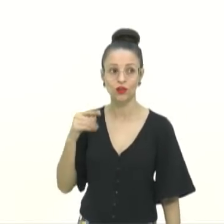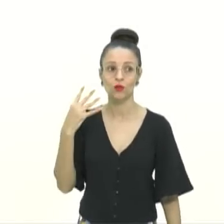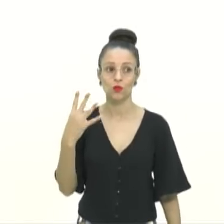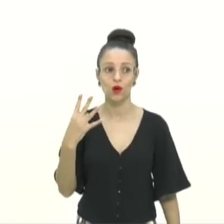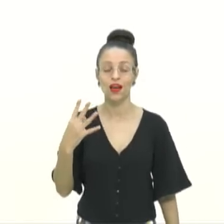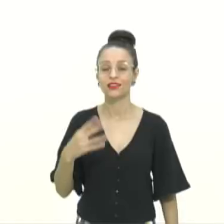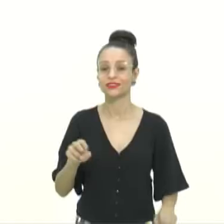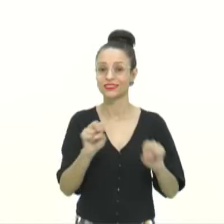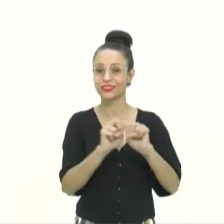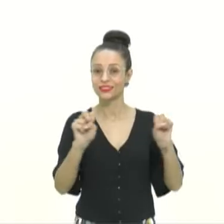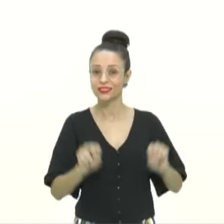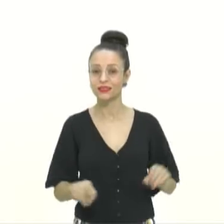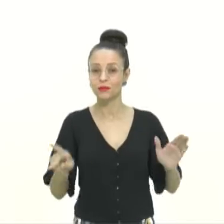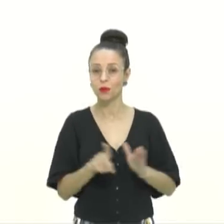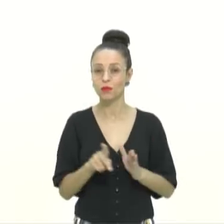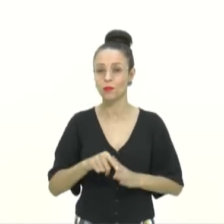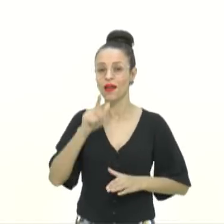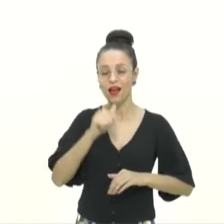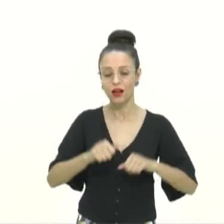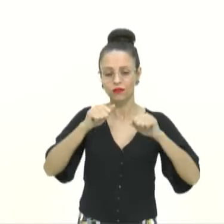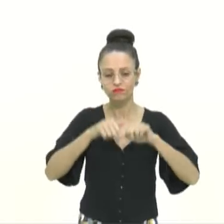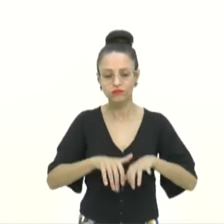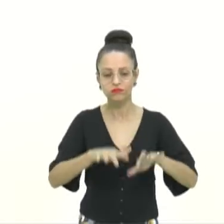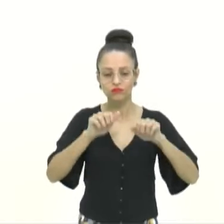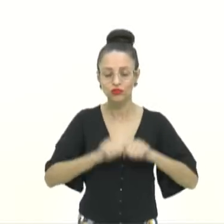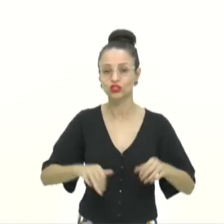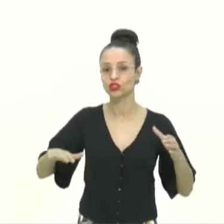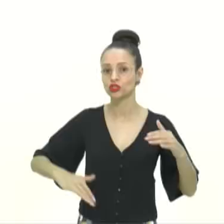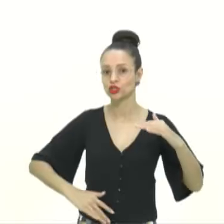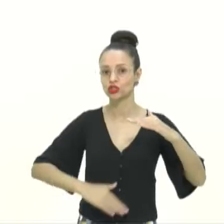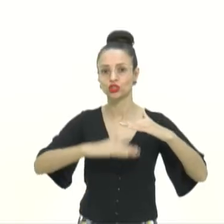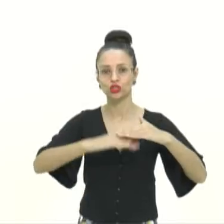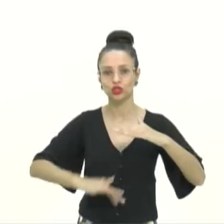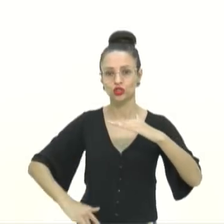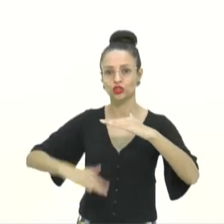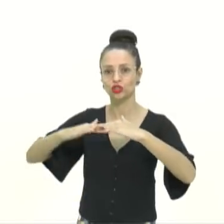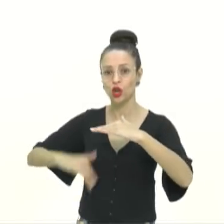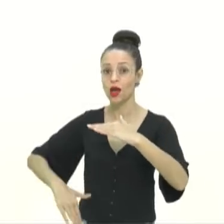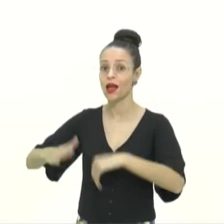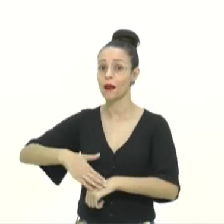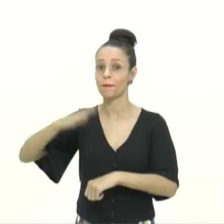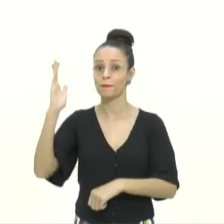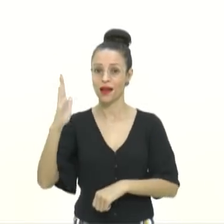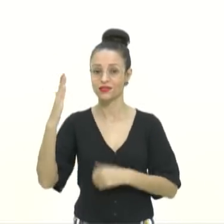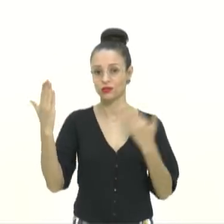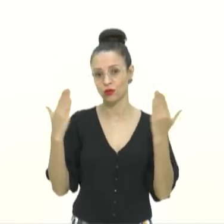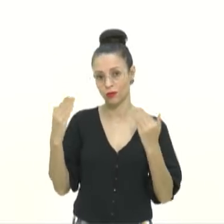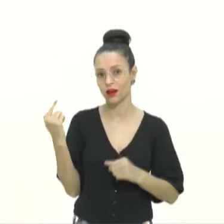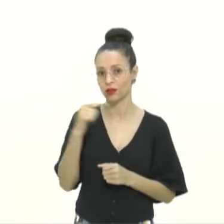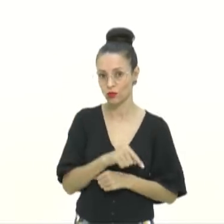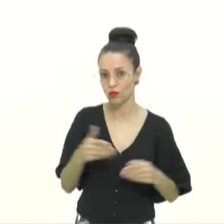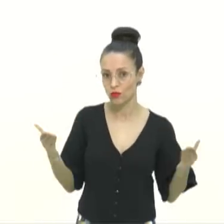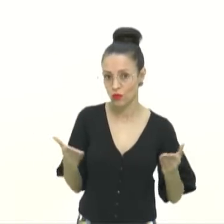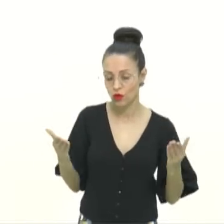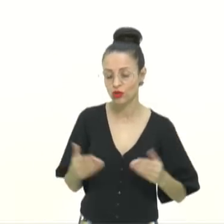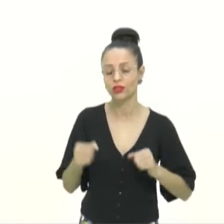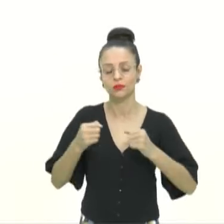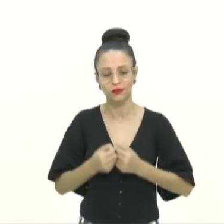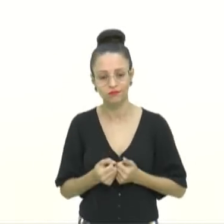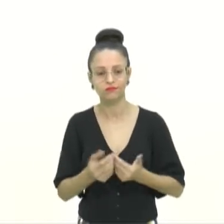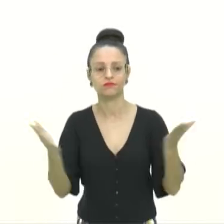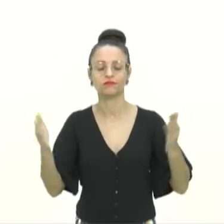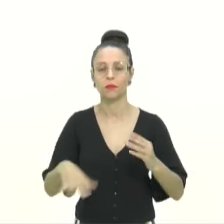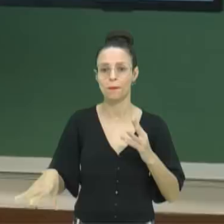4,4 sistemas cantareira cheios a mais só para atender a água adicional